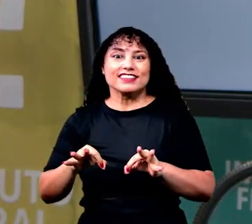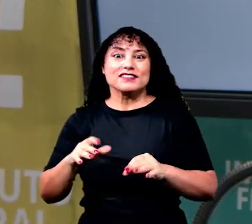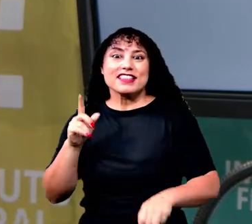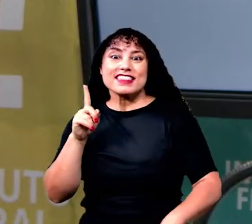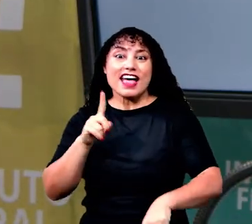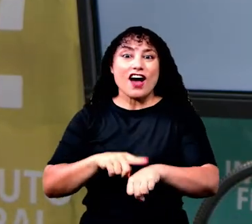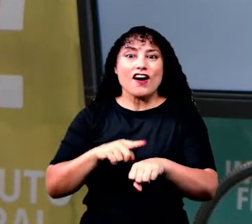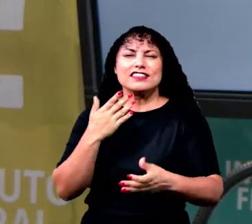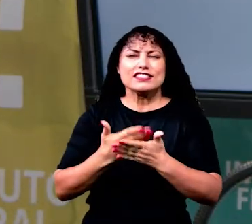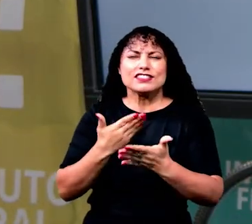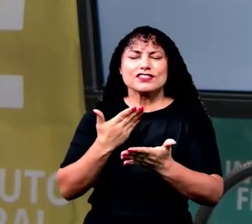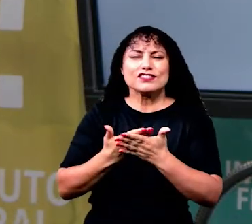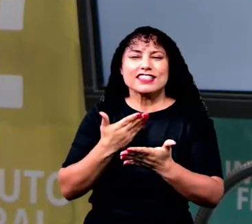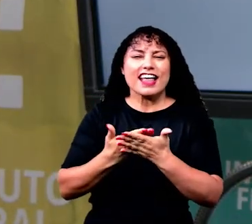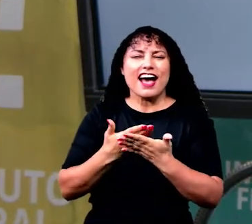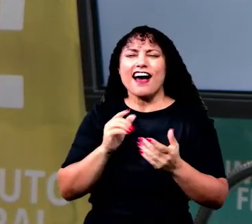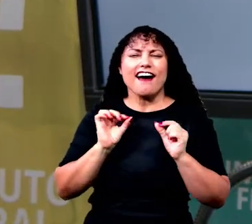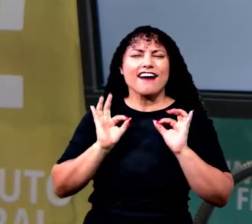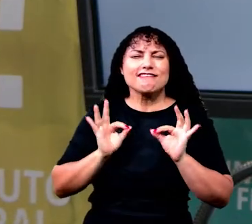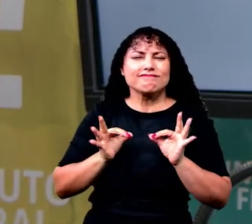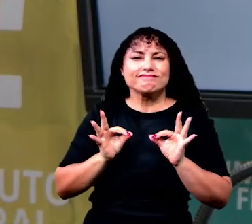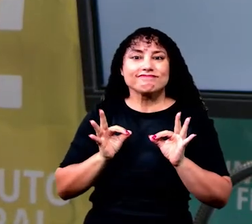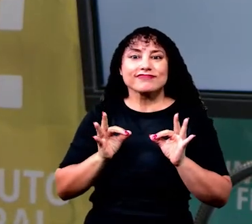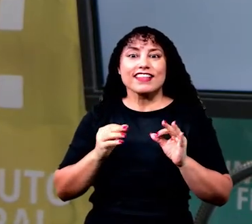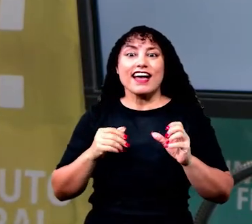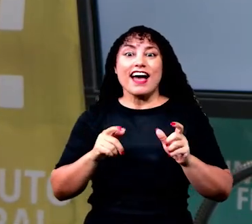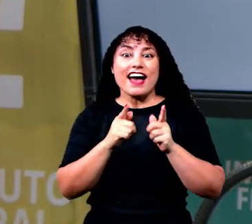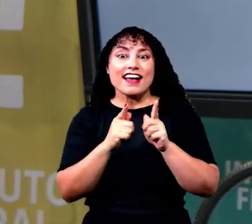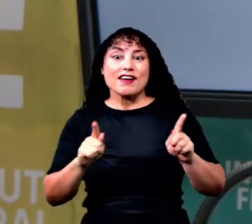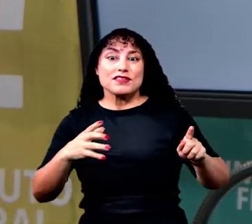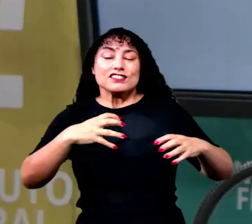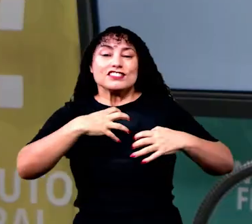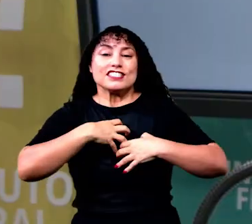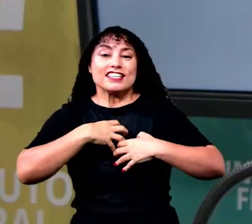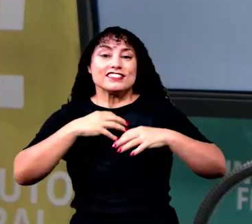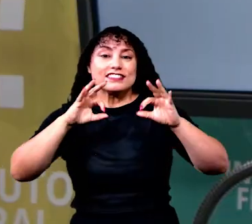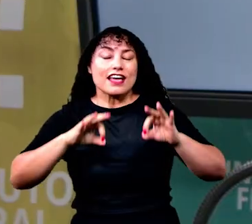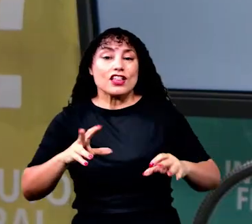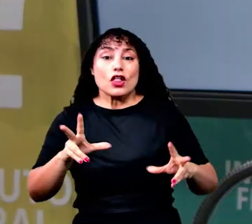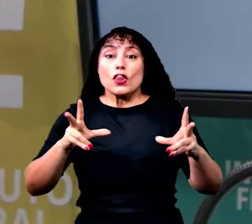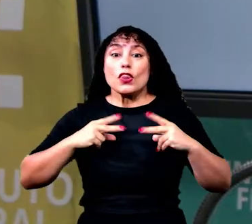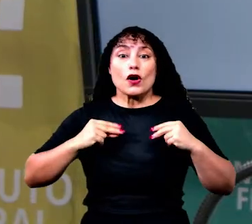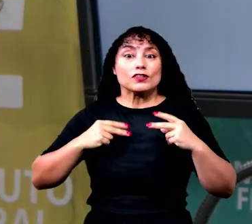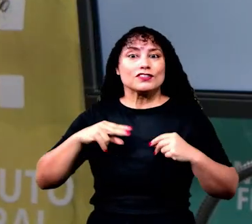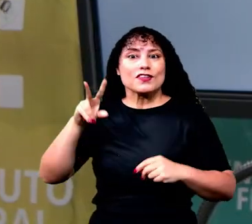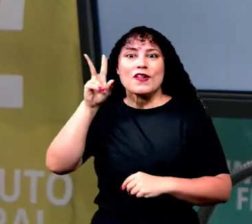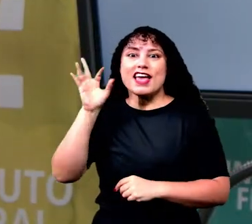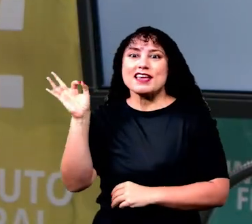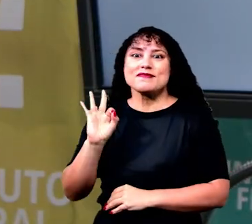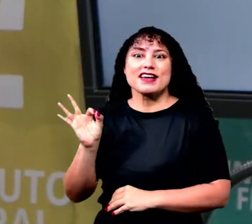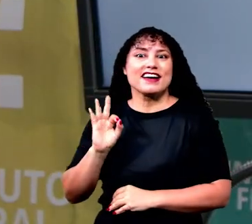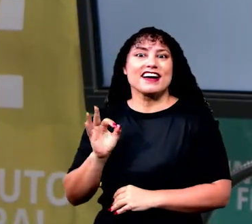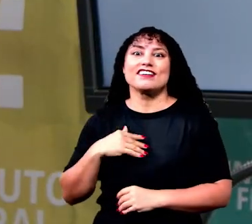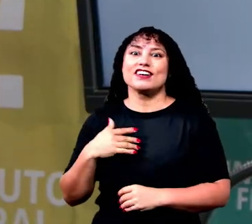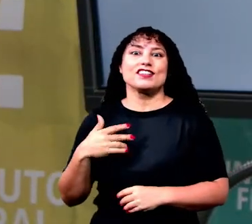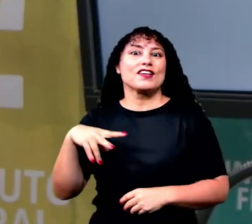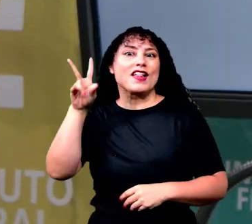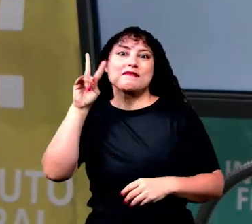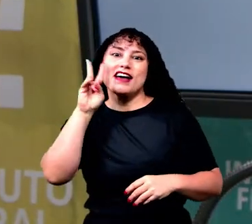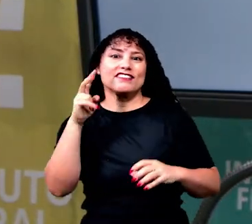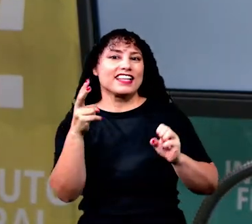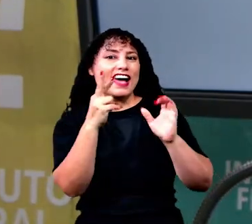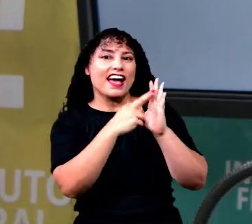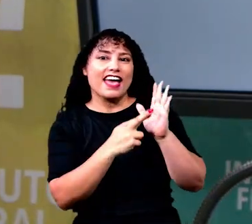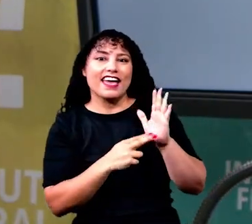certo. E só que na hora de estudar exatamente a gramática do jeito certinho, você fica, nossa, eu nem lembrava disso. Nem lembrava